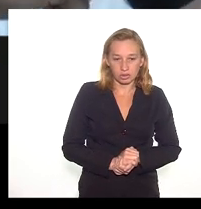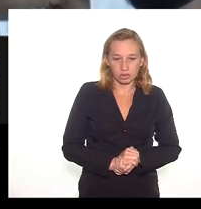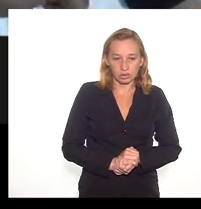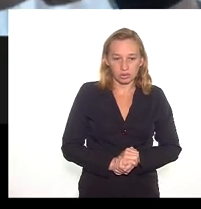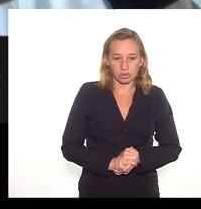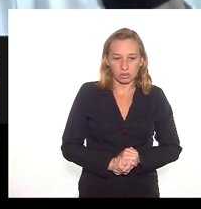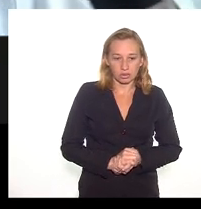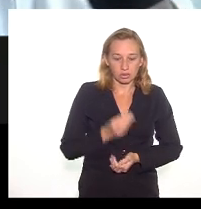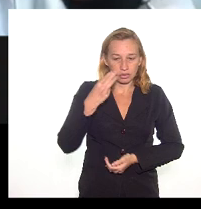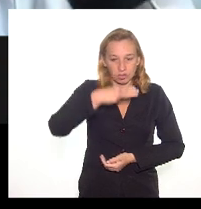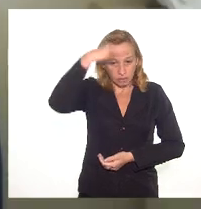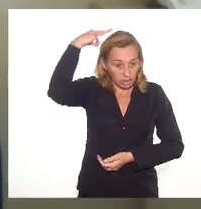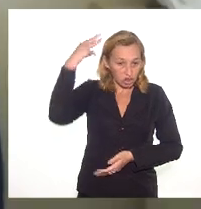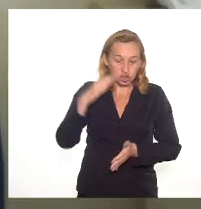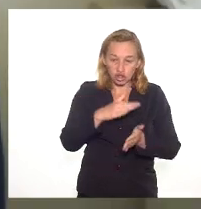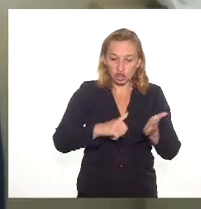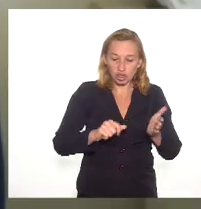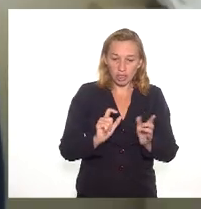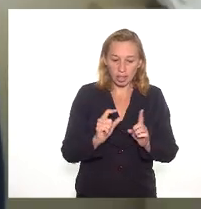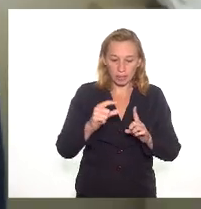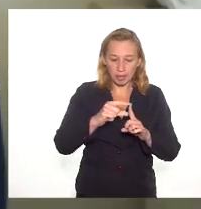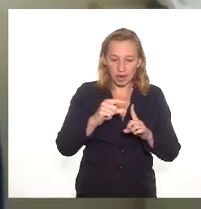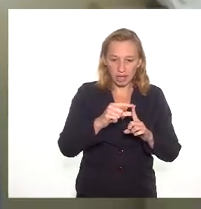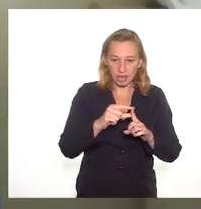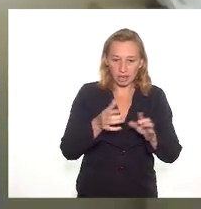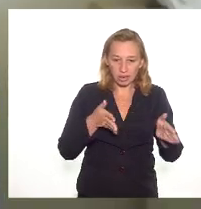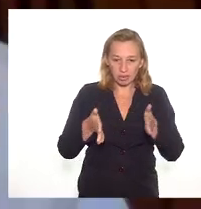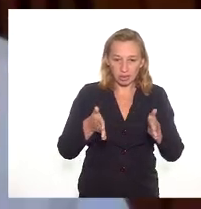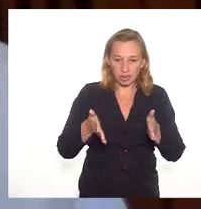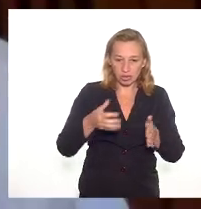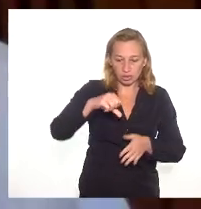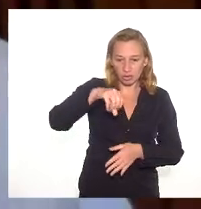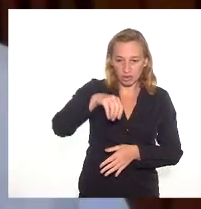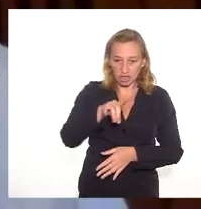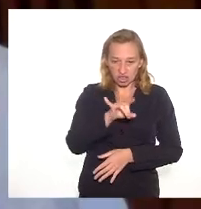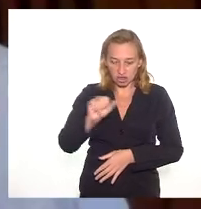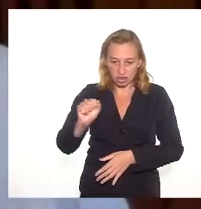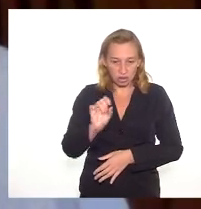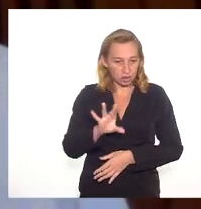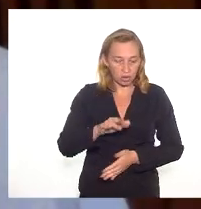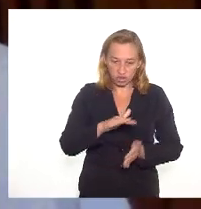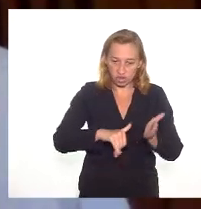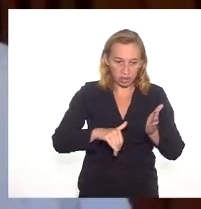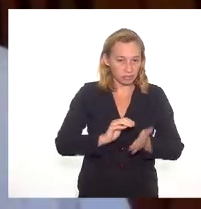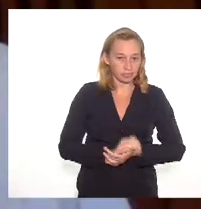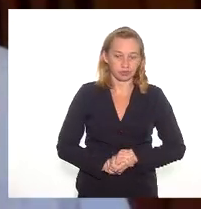Márcio, basta tirar a palavra no prazo de 90 dias. É, no prazo de 90 dias, é.